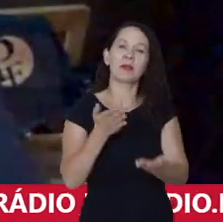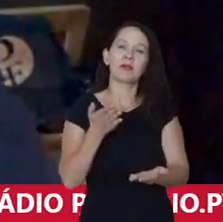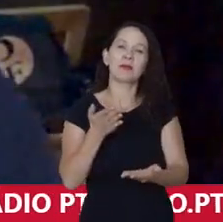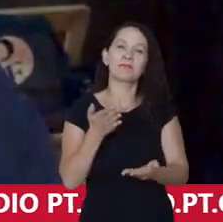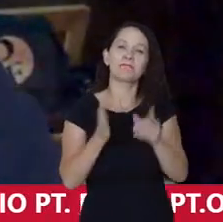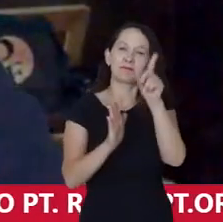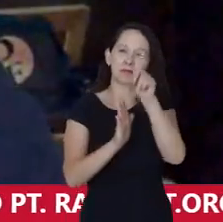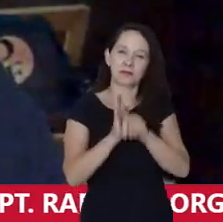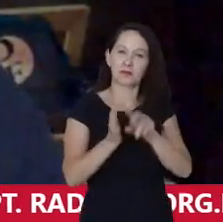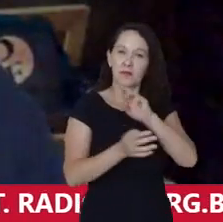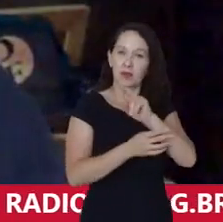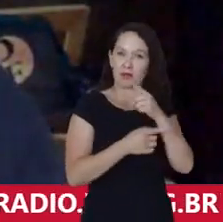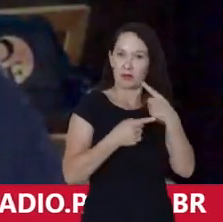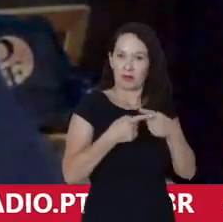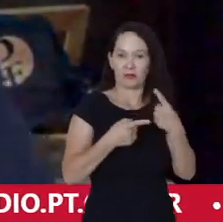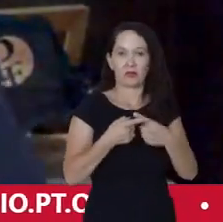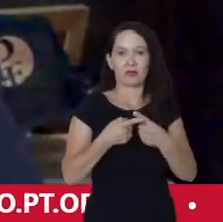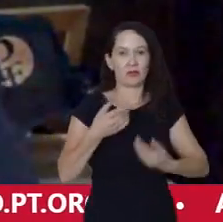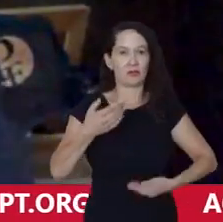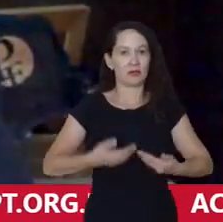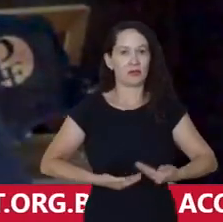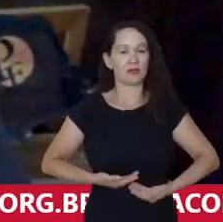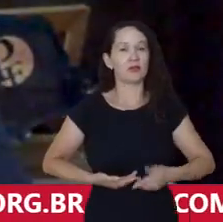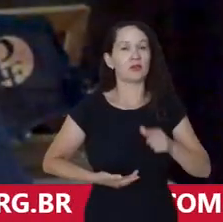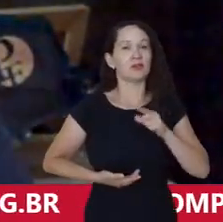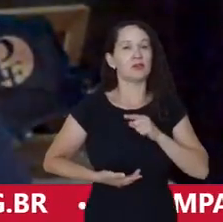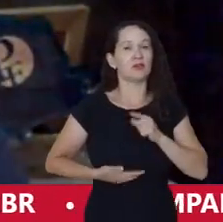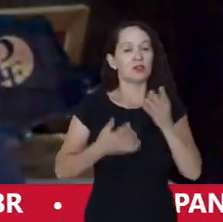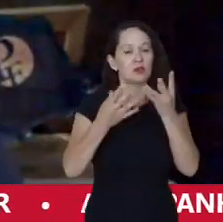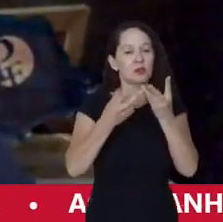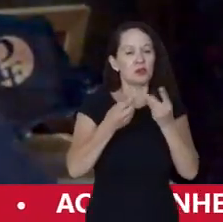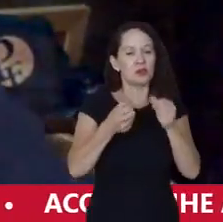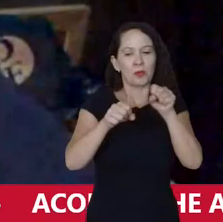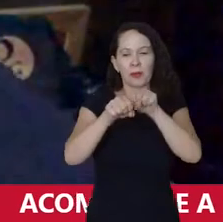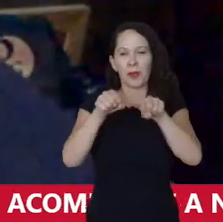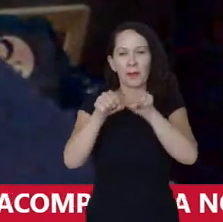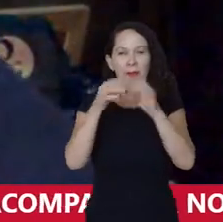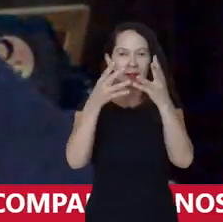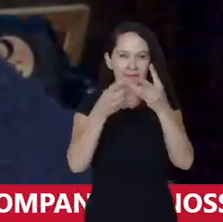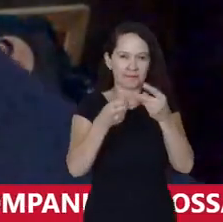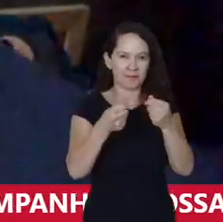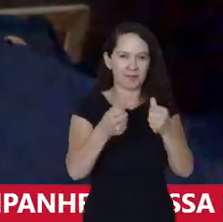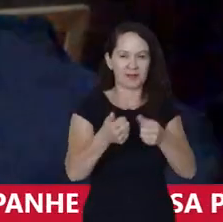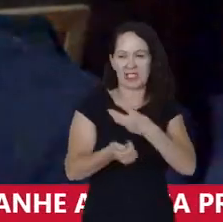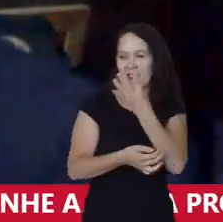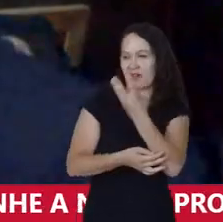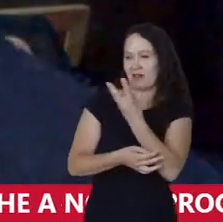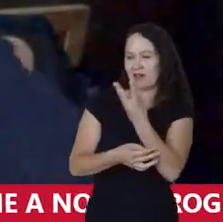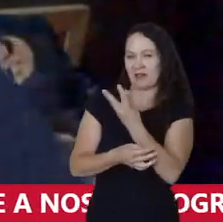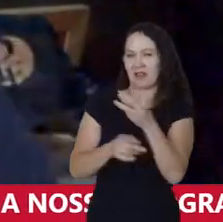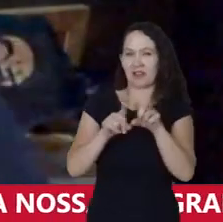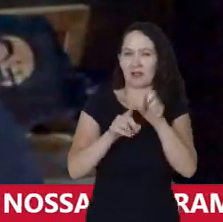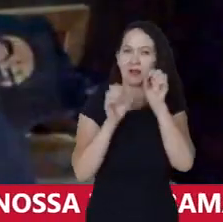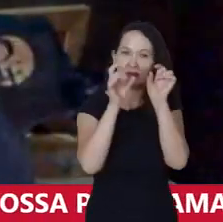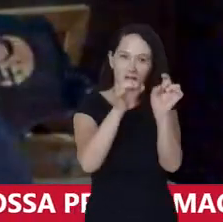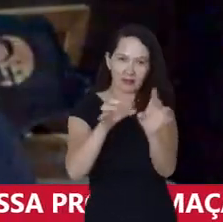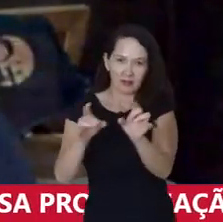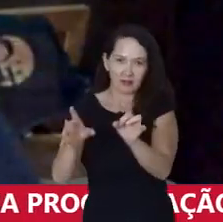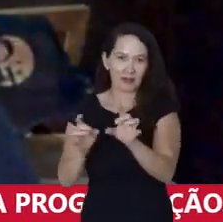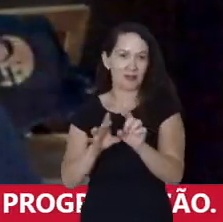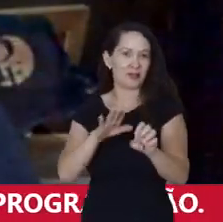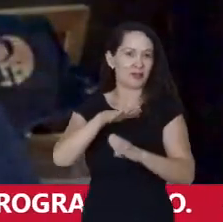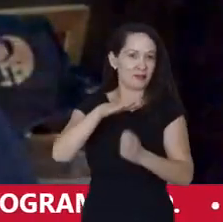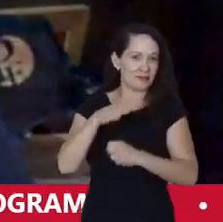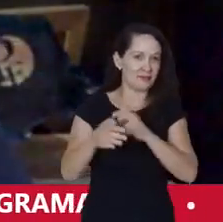mais. Não só porque os serviços vão ser precarizados, terceirizados, privatizados,